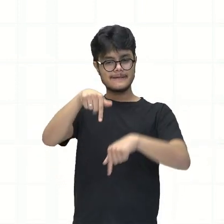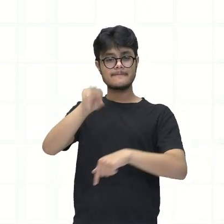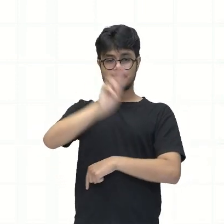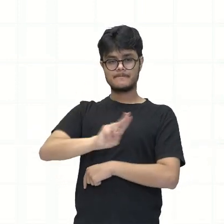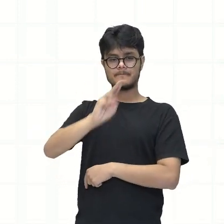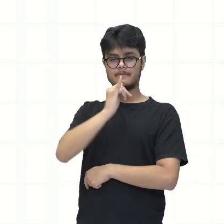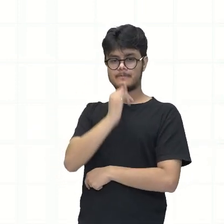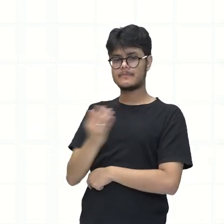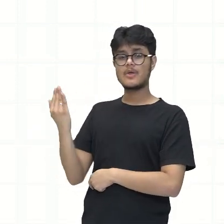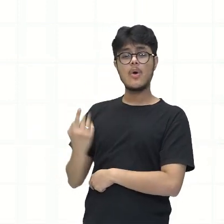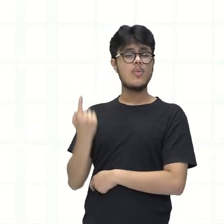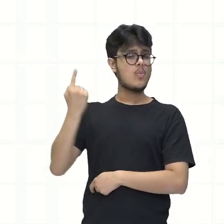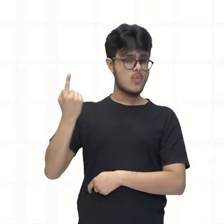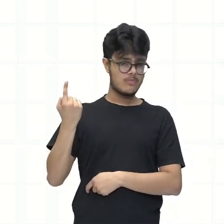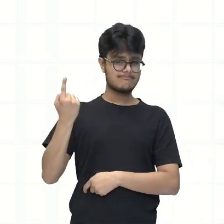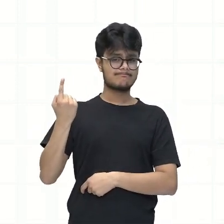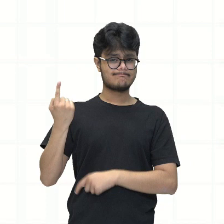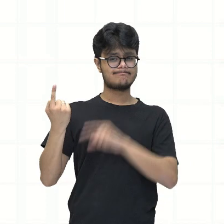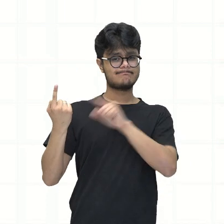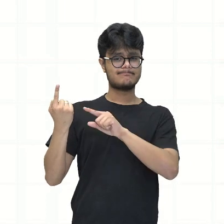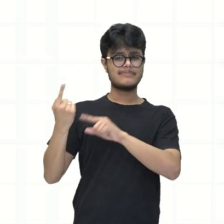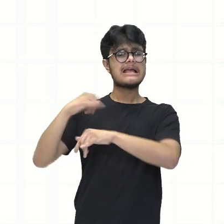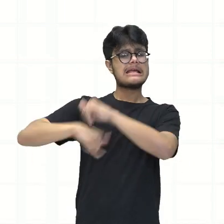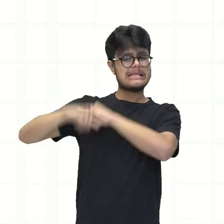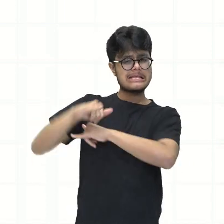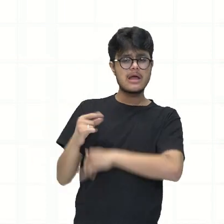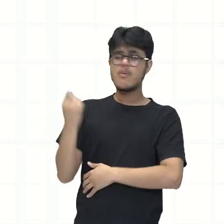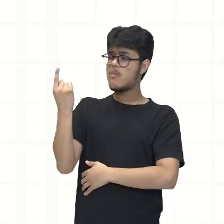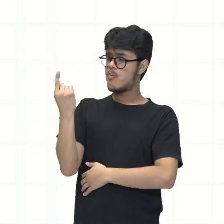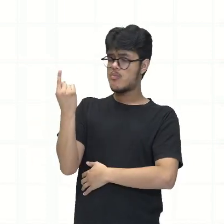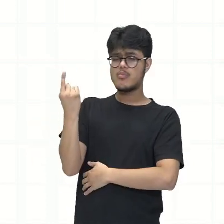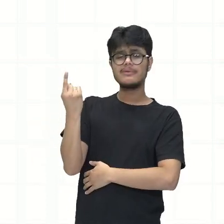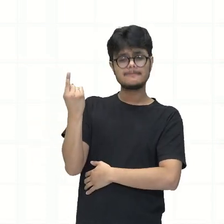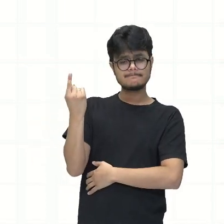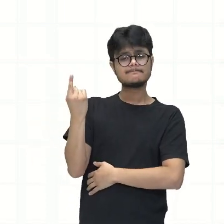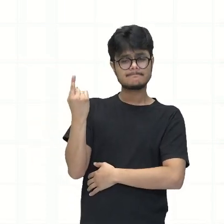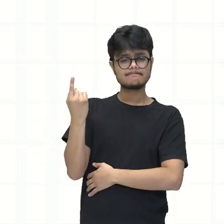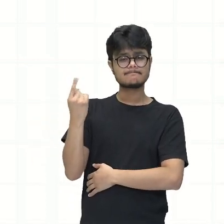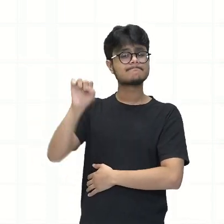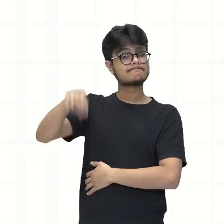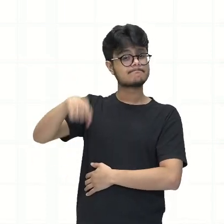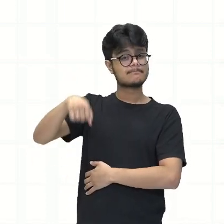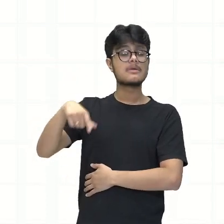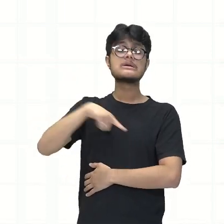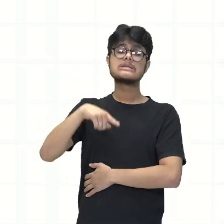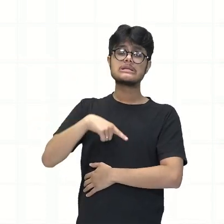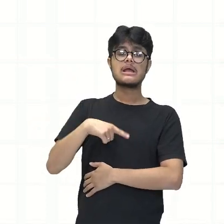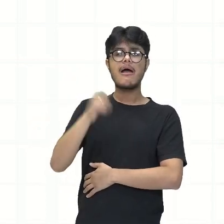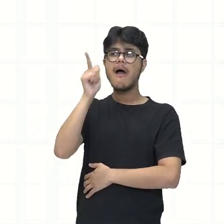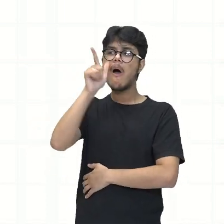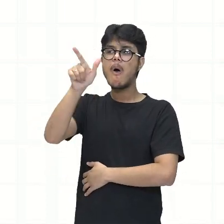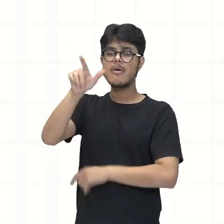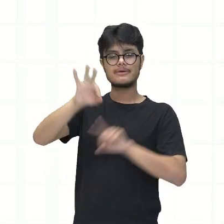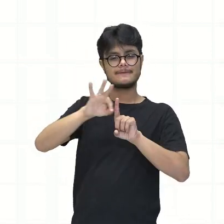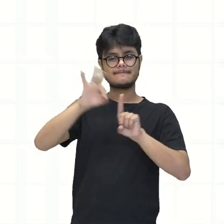aí é o calor específico, né? 1 caloria por grau Celsius é o calor específico